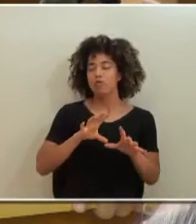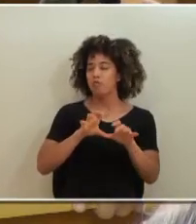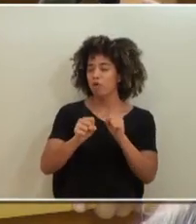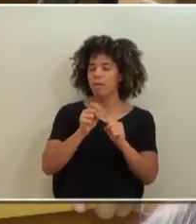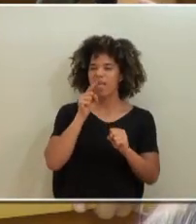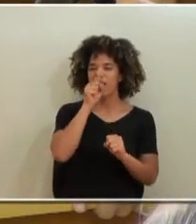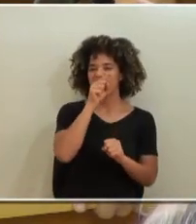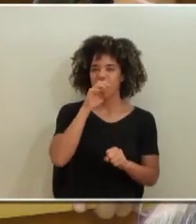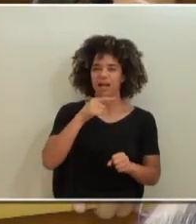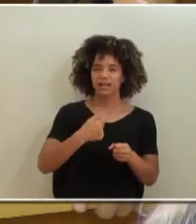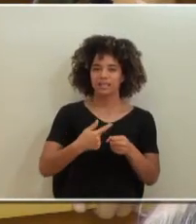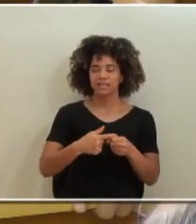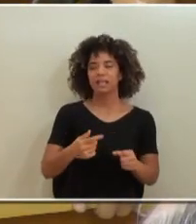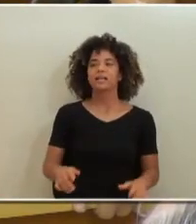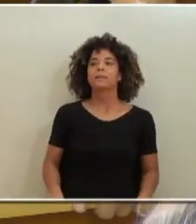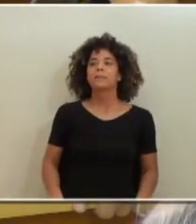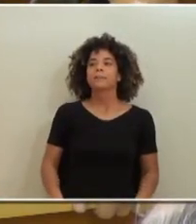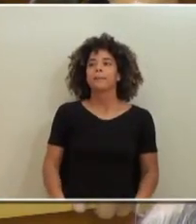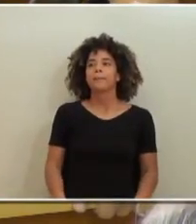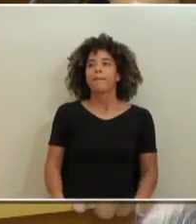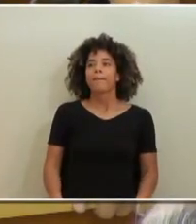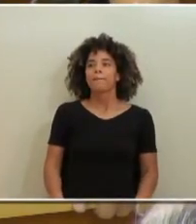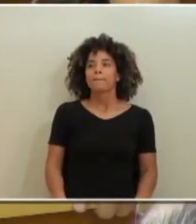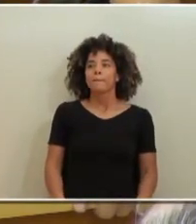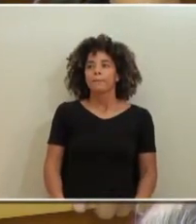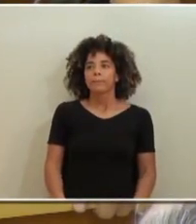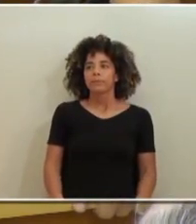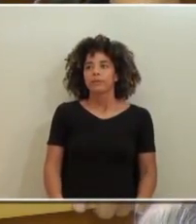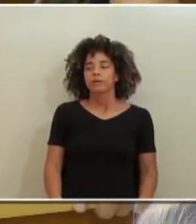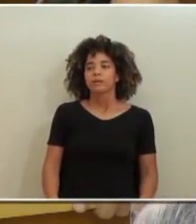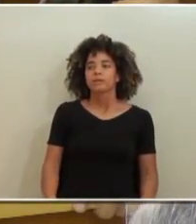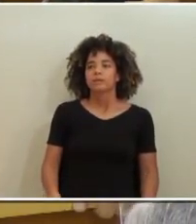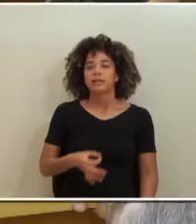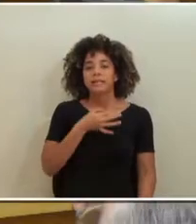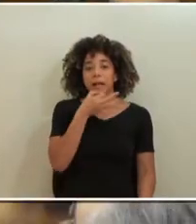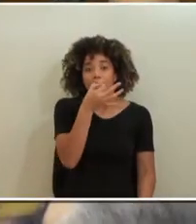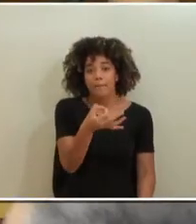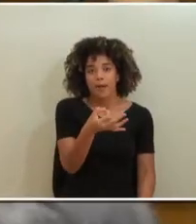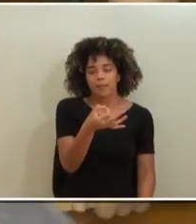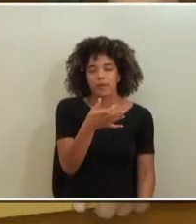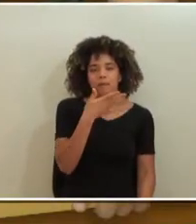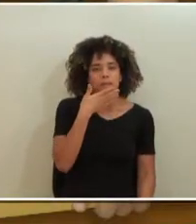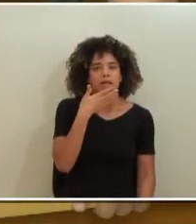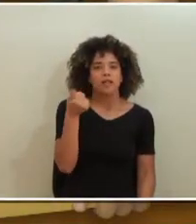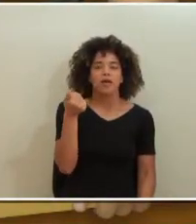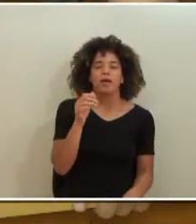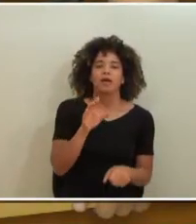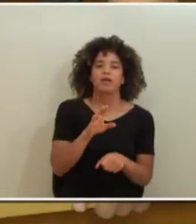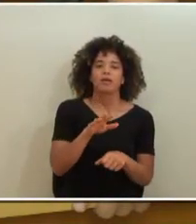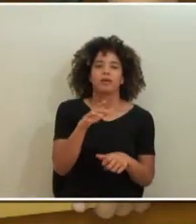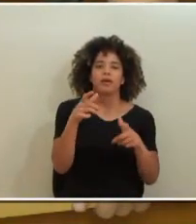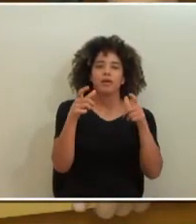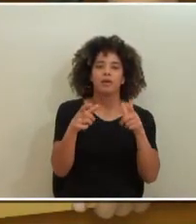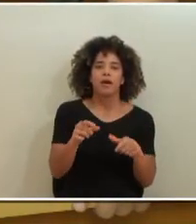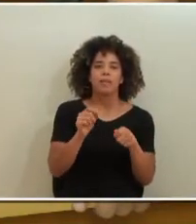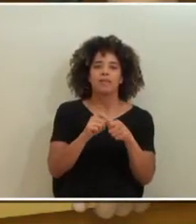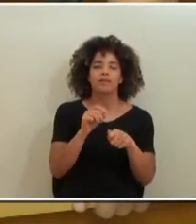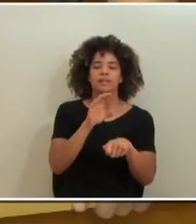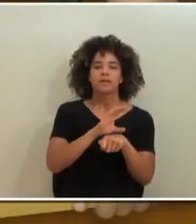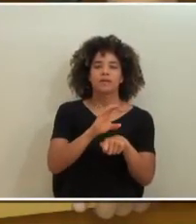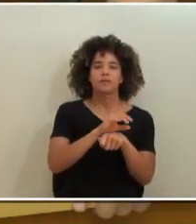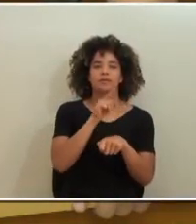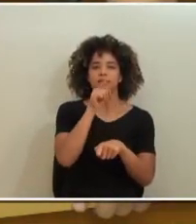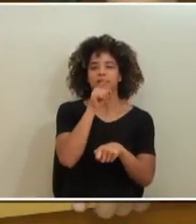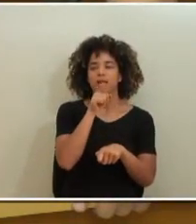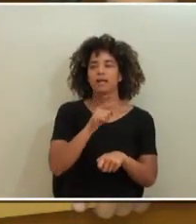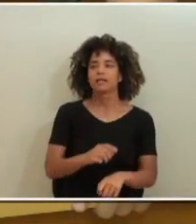Então, eu friso porque, na minha opinião, o melhor lugar para se fazer um curso é em Guiou, né? E o